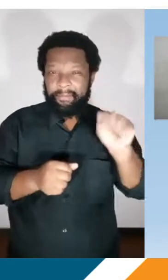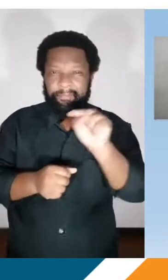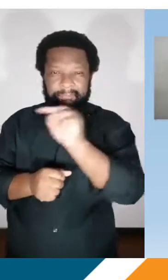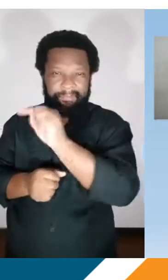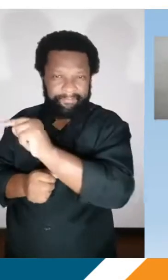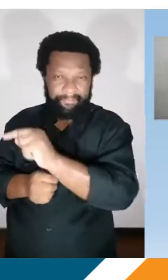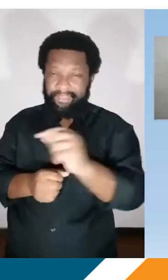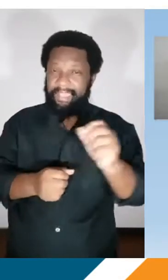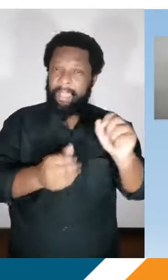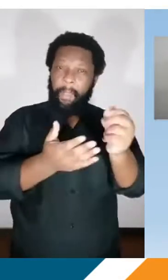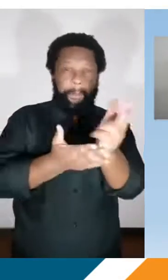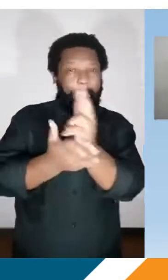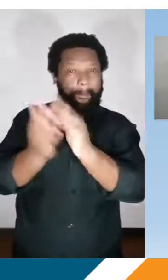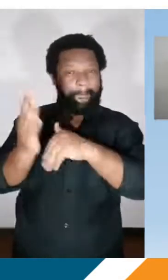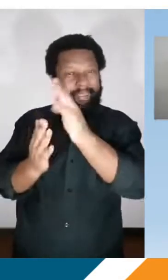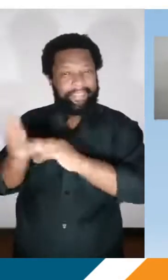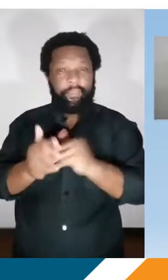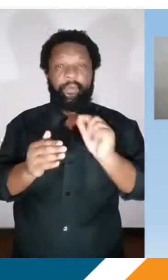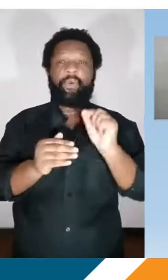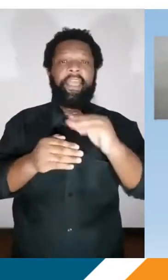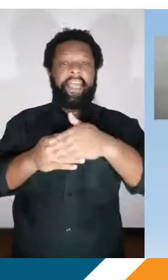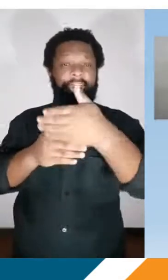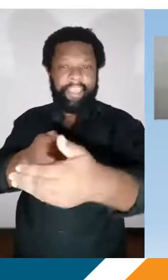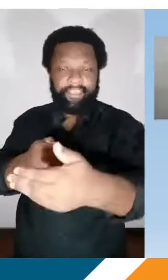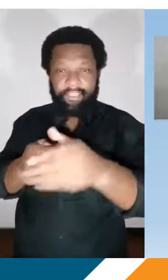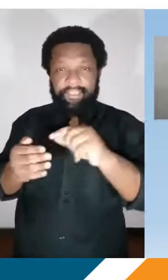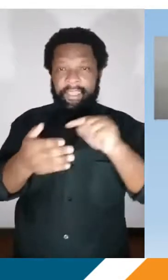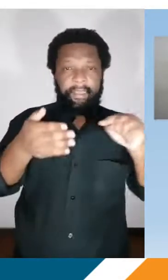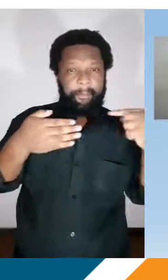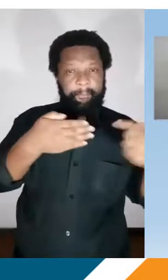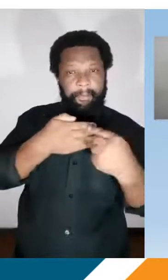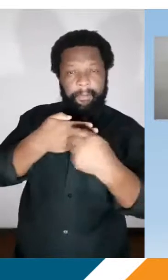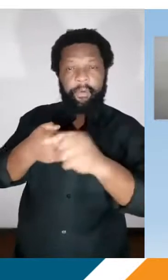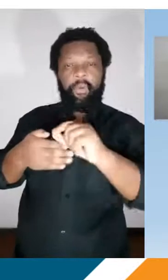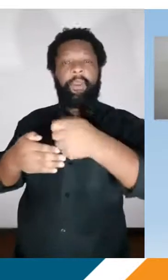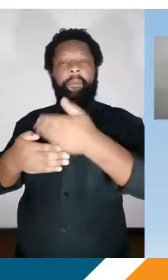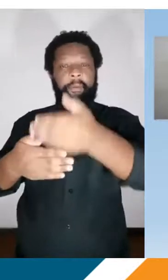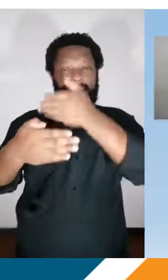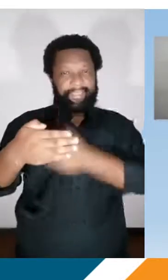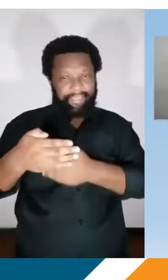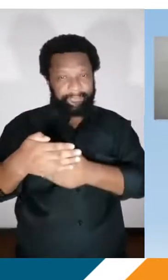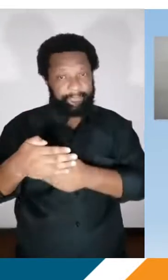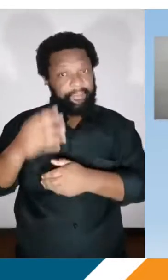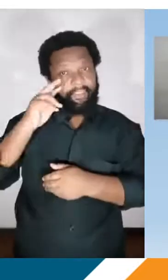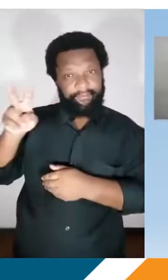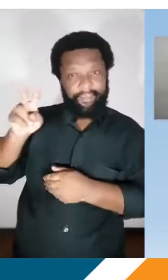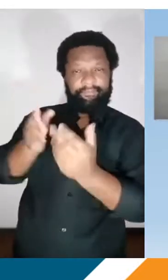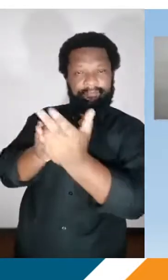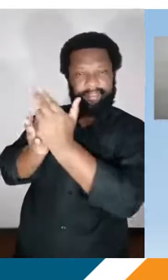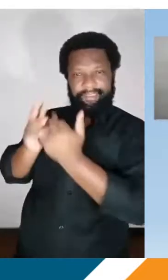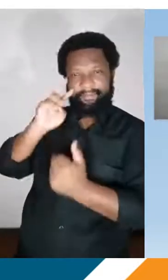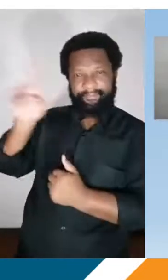e o tracejado. Um pintado quer dizer que está para frente do plano e o tracejado indica que está para trás do plano. Então, nesse aqui, ó,